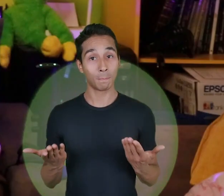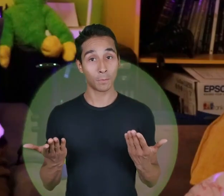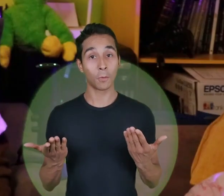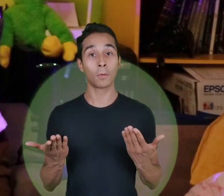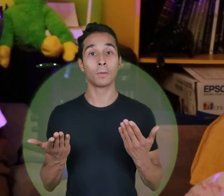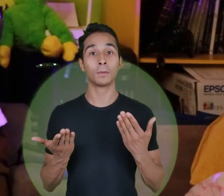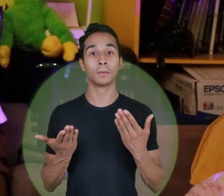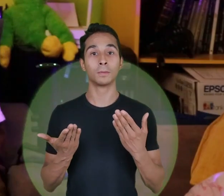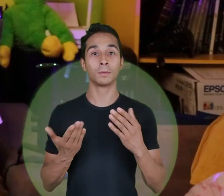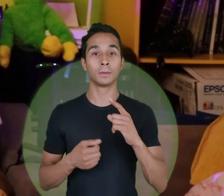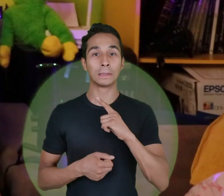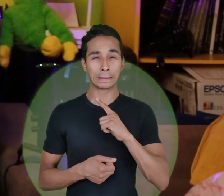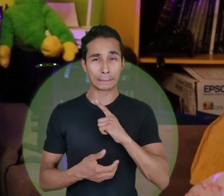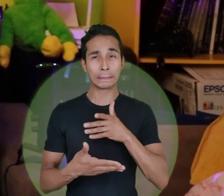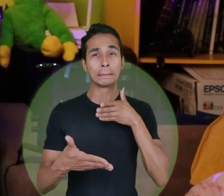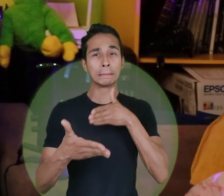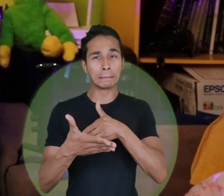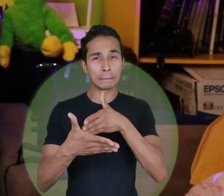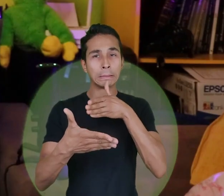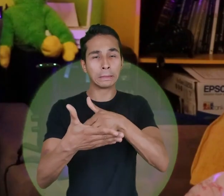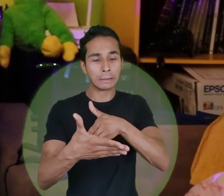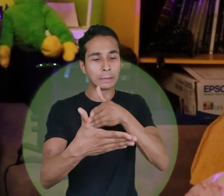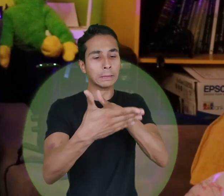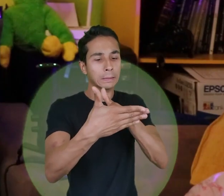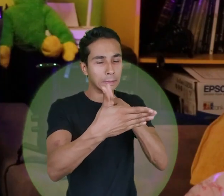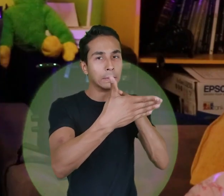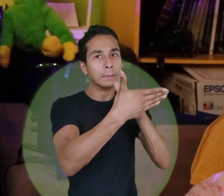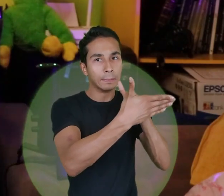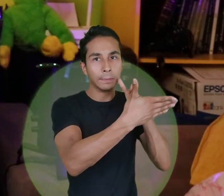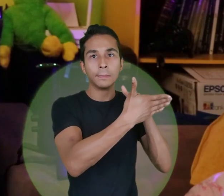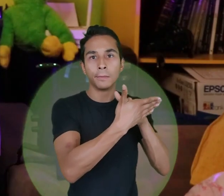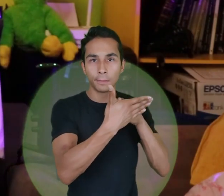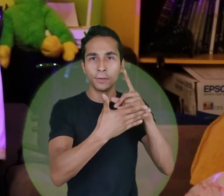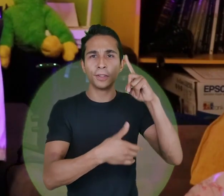Bom, aí no meio desse mar de barreiras e